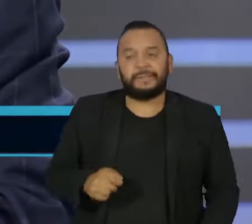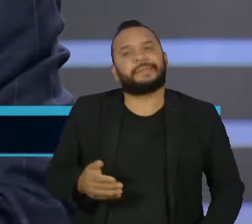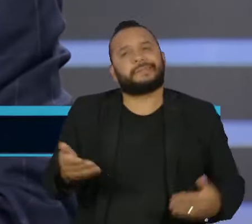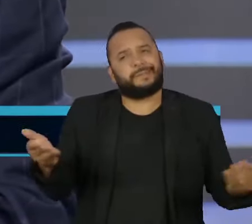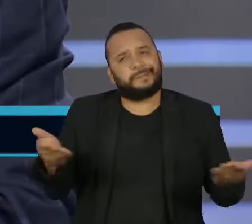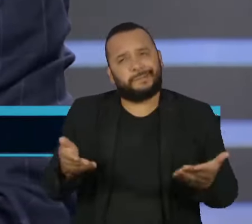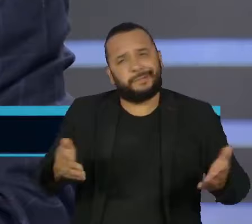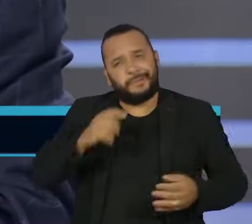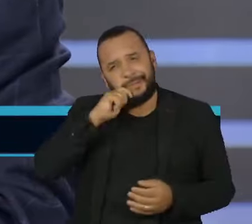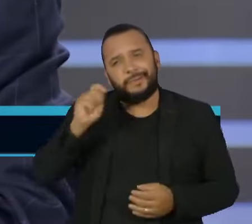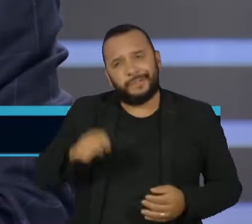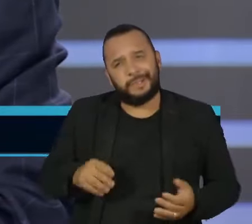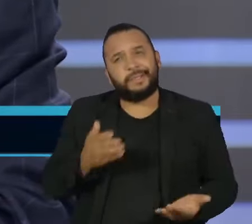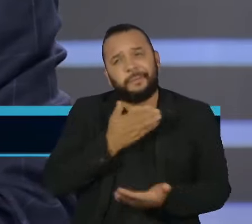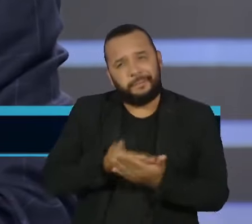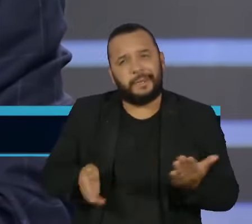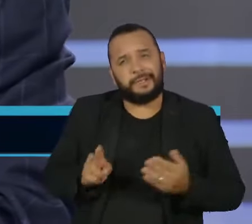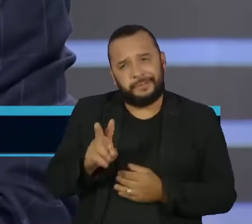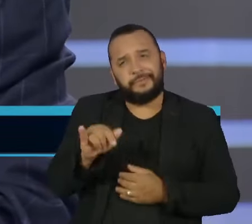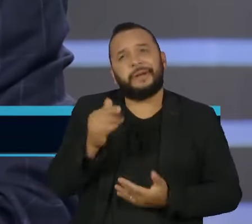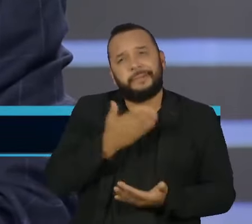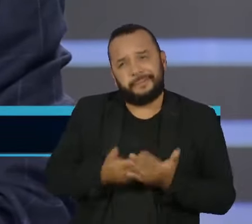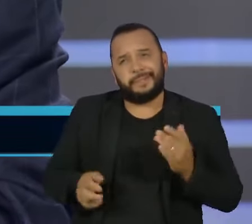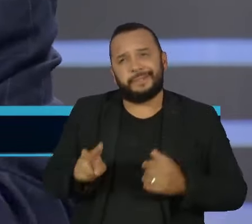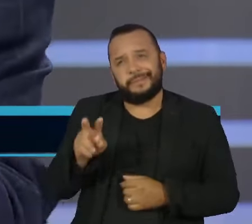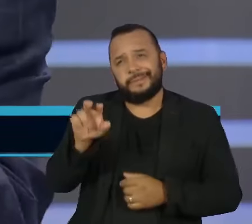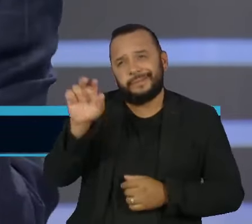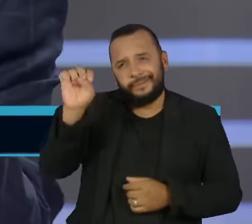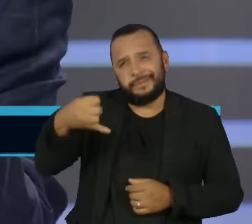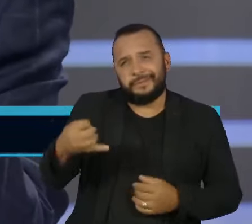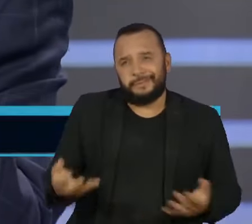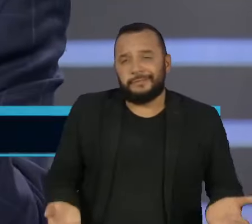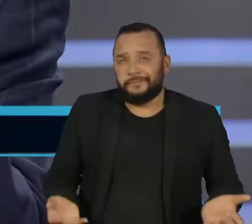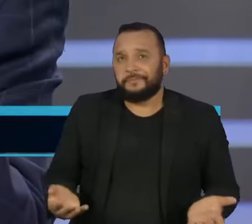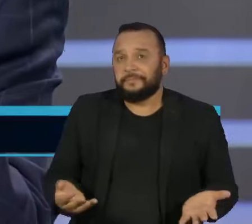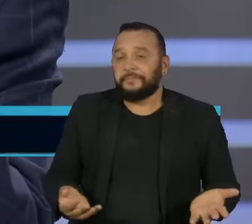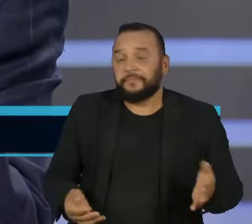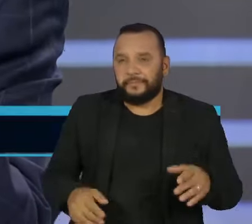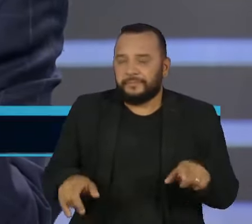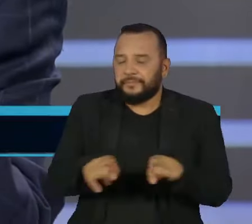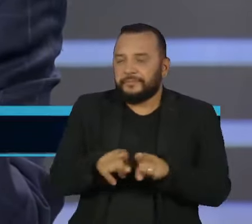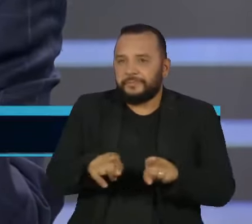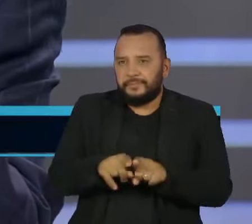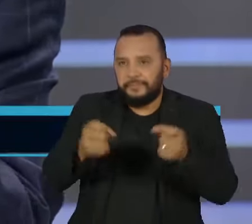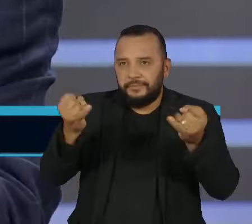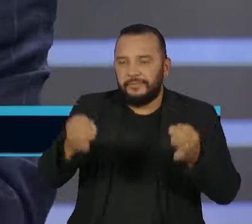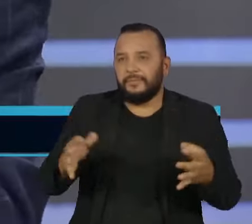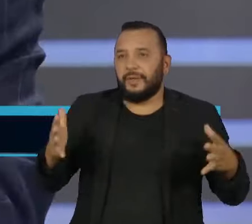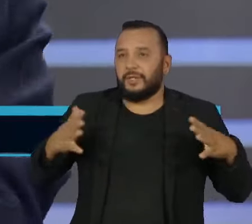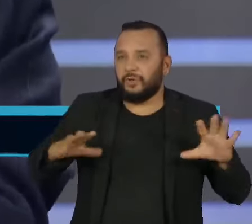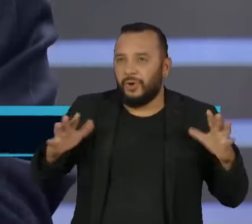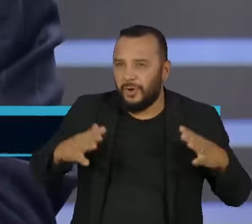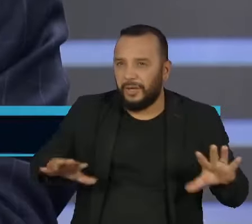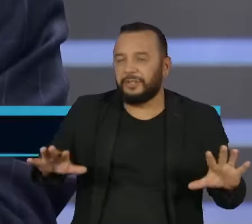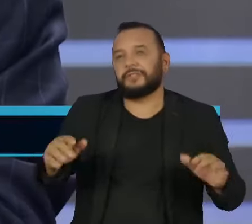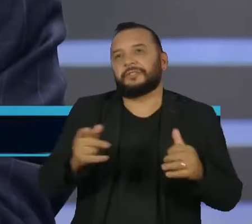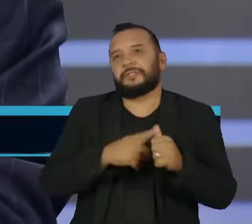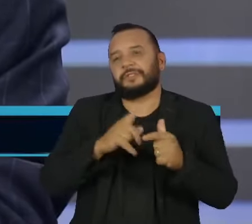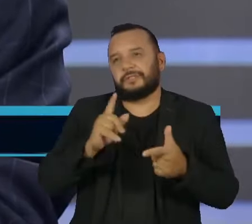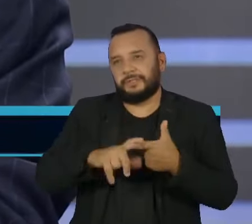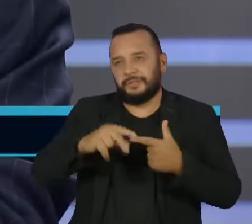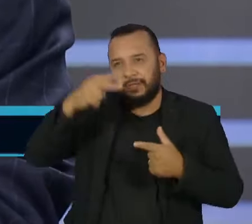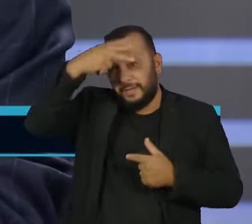guerra, né? Em alguma medida, perde. E o recado está dado. Ele fala da Geórgia, Moldávia e tal.